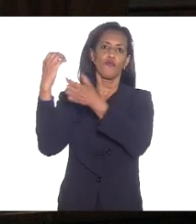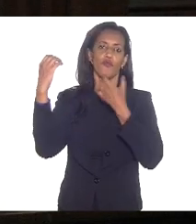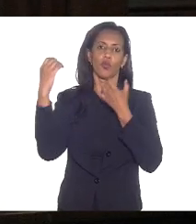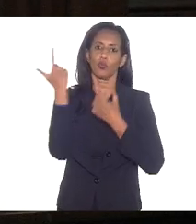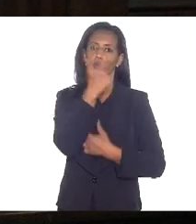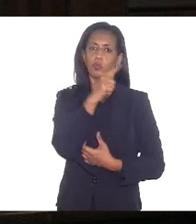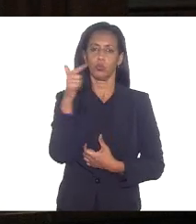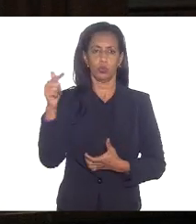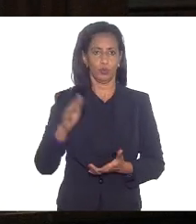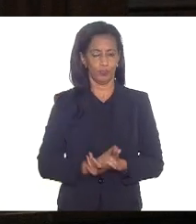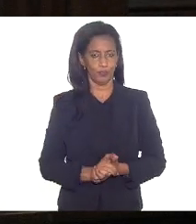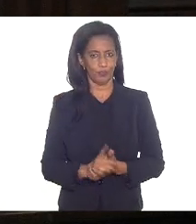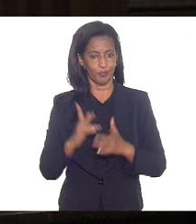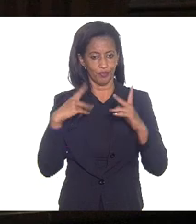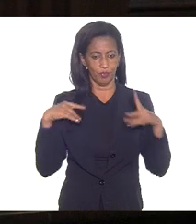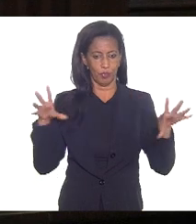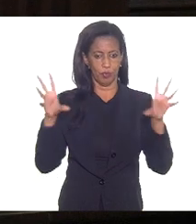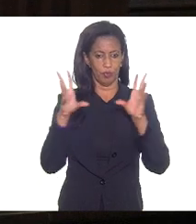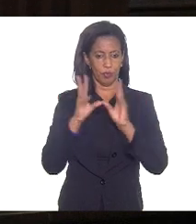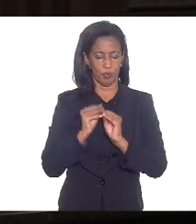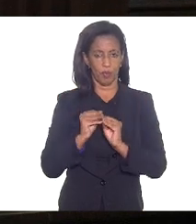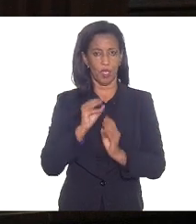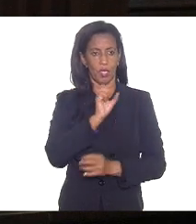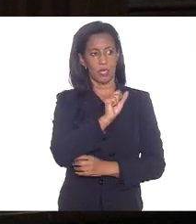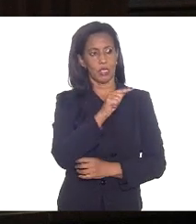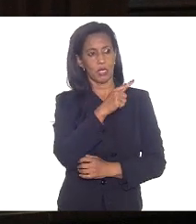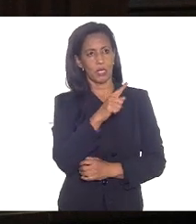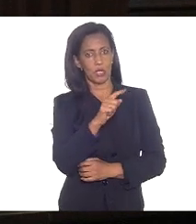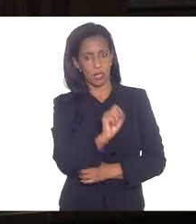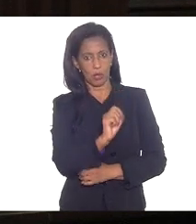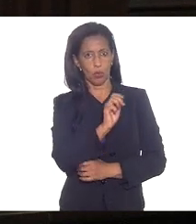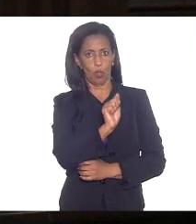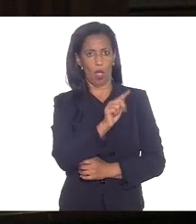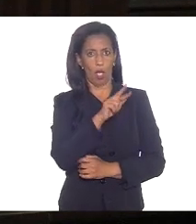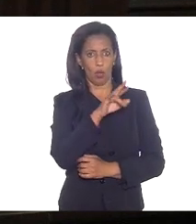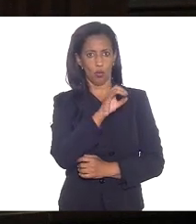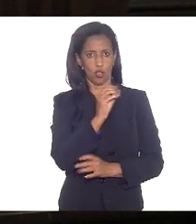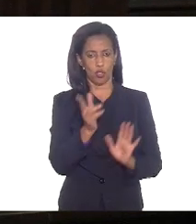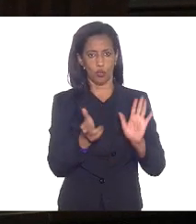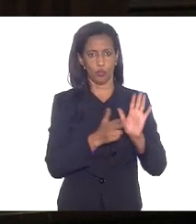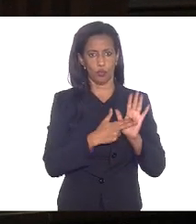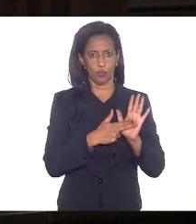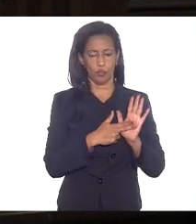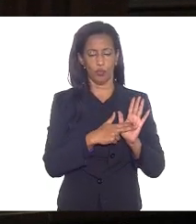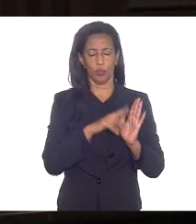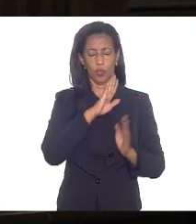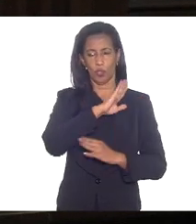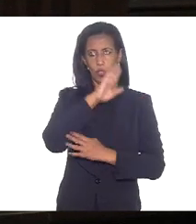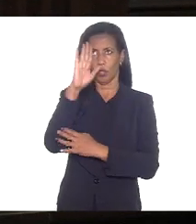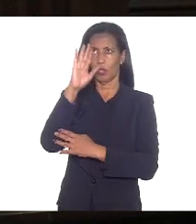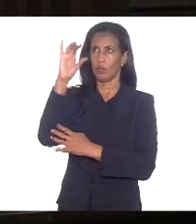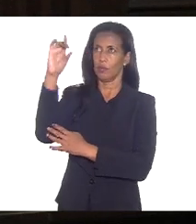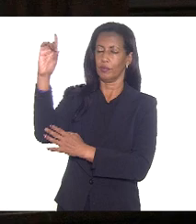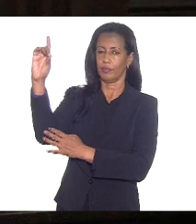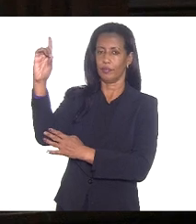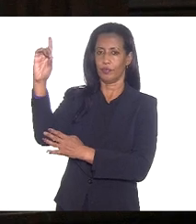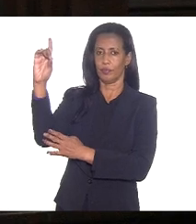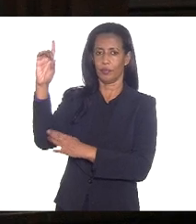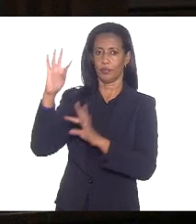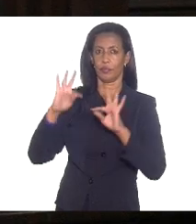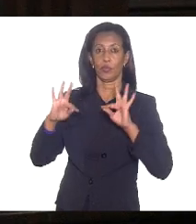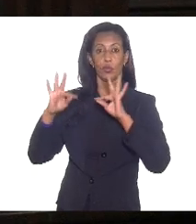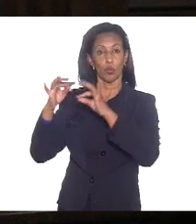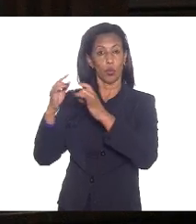o que disse Santo Agostinho em suas Confissões, dirigindo-se a Deus. Todos que